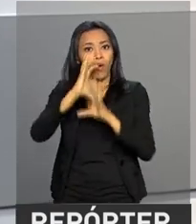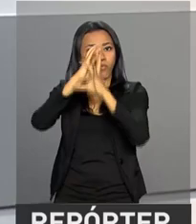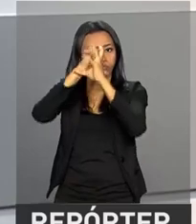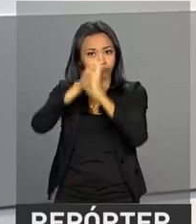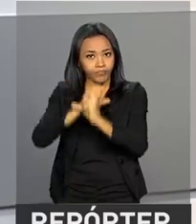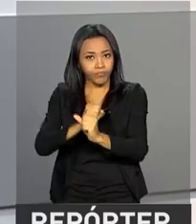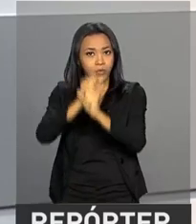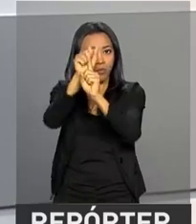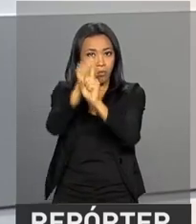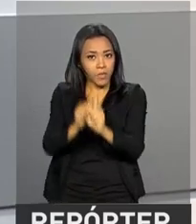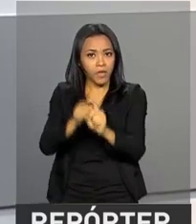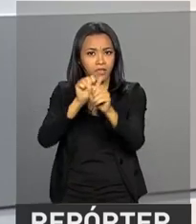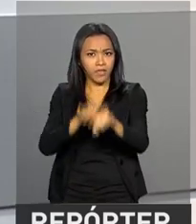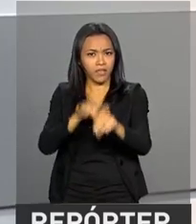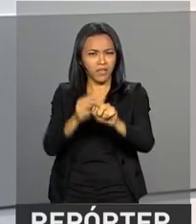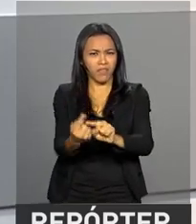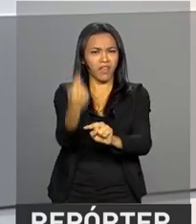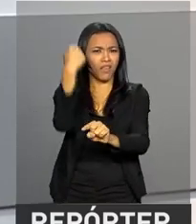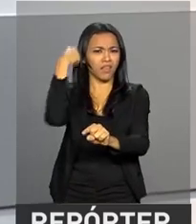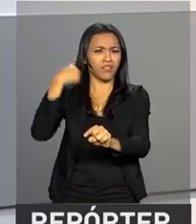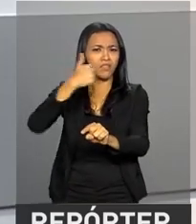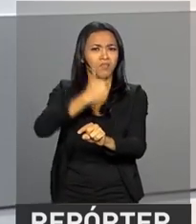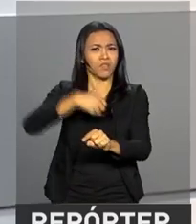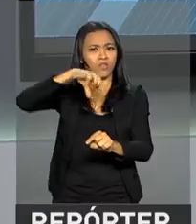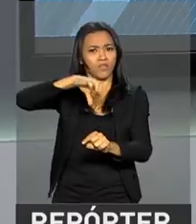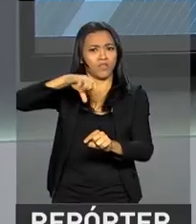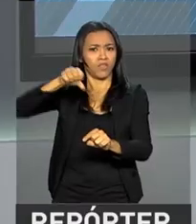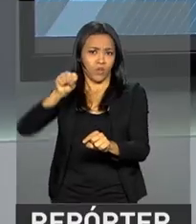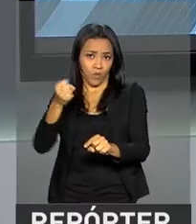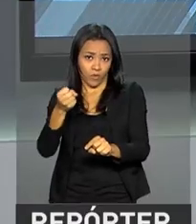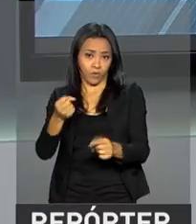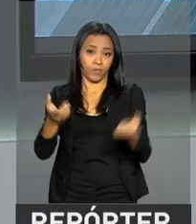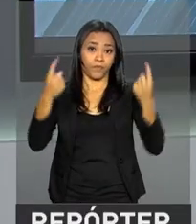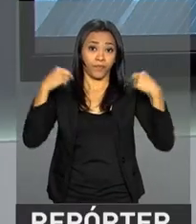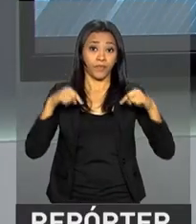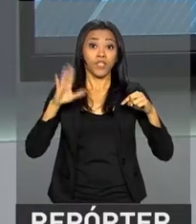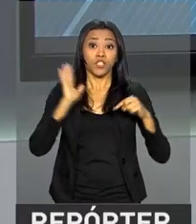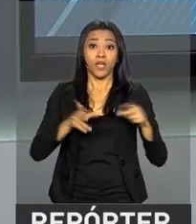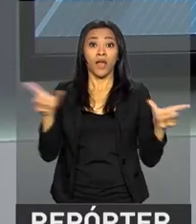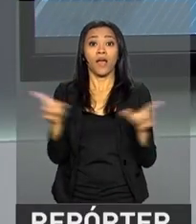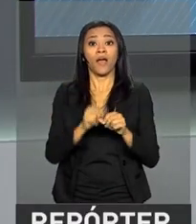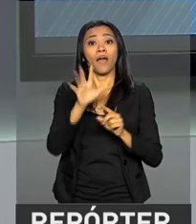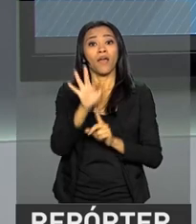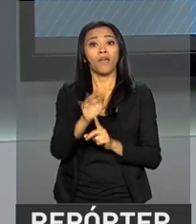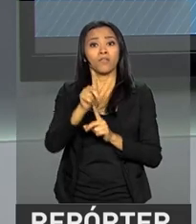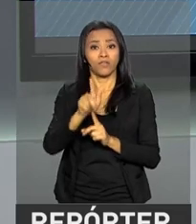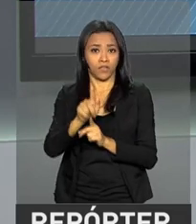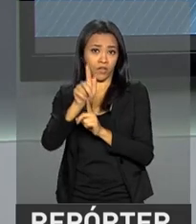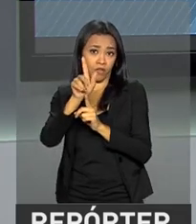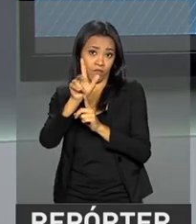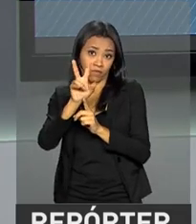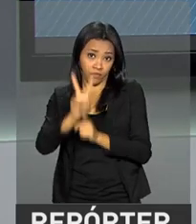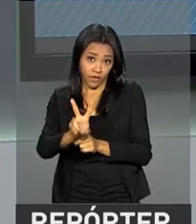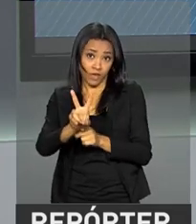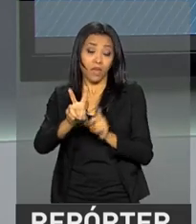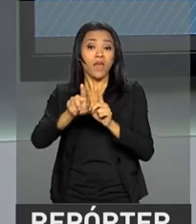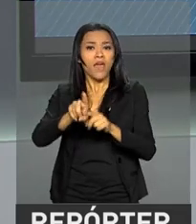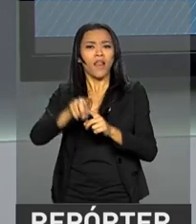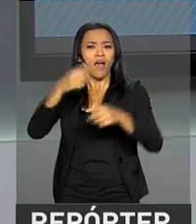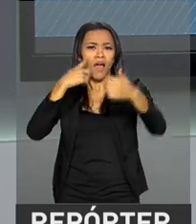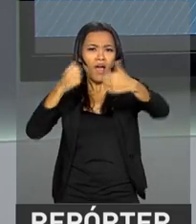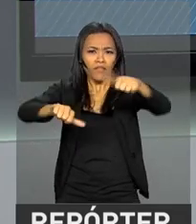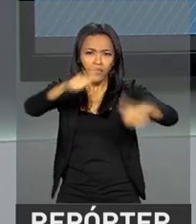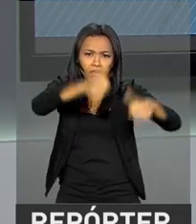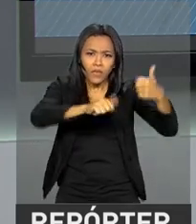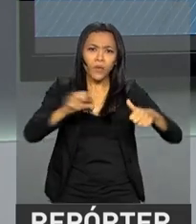mês de setembro desde 1998. Já a Fundação Getúlio Vargas divulgou o índice que mede a inflação para famílias de